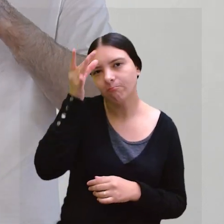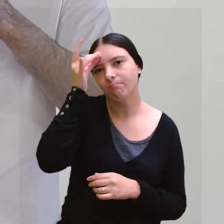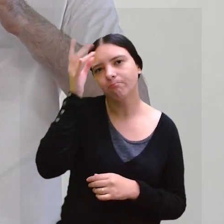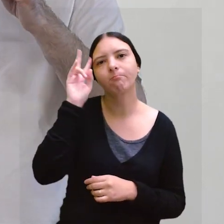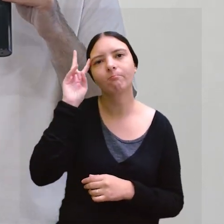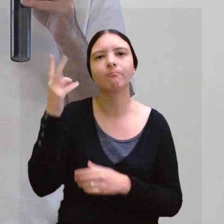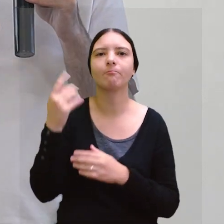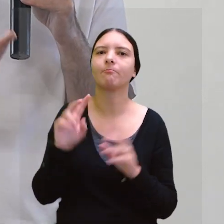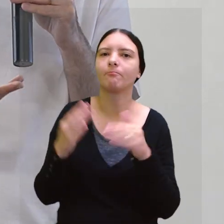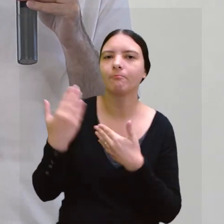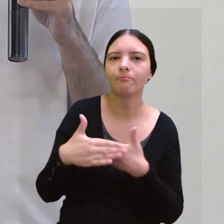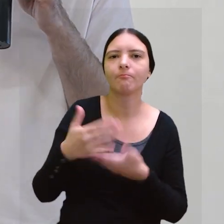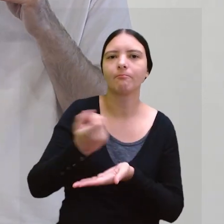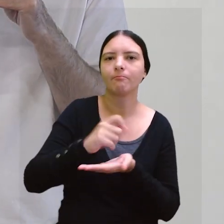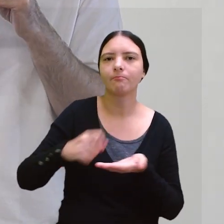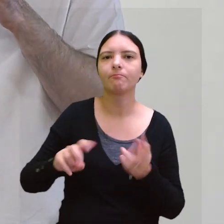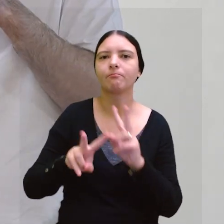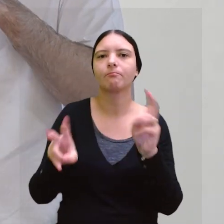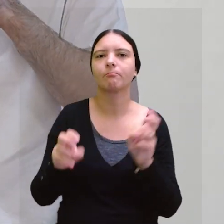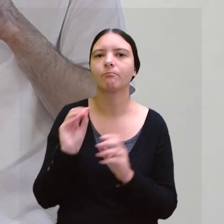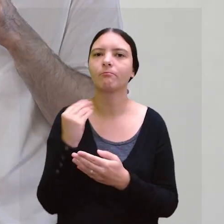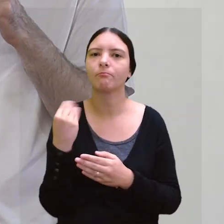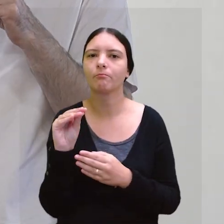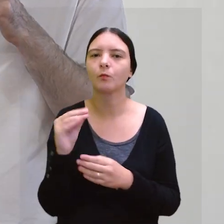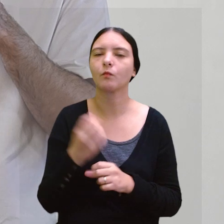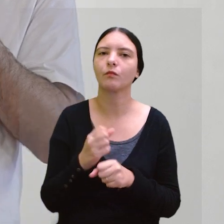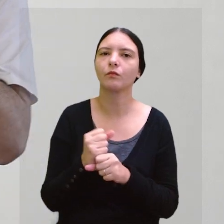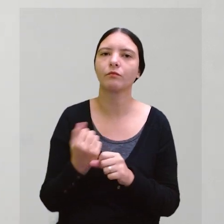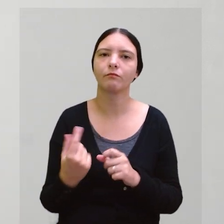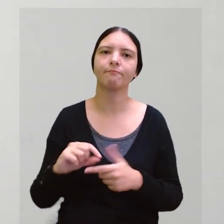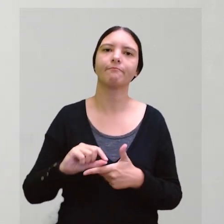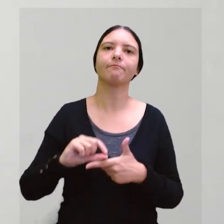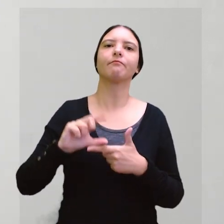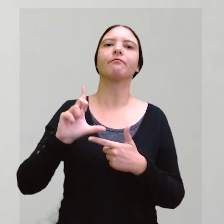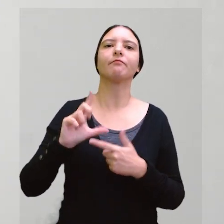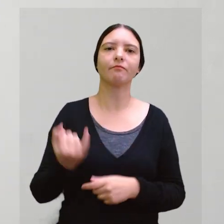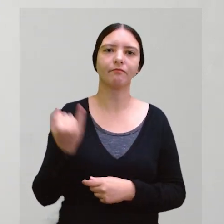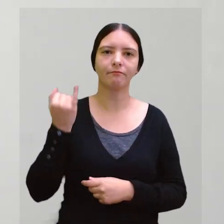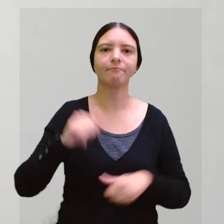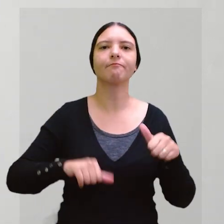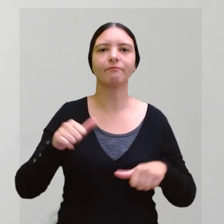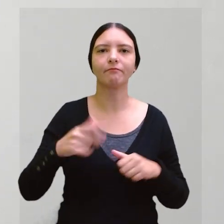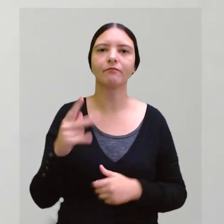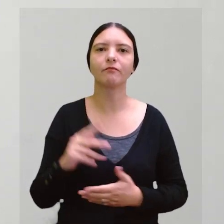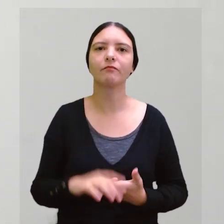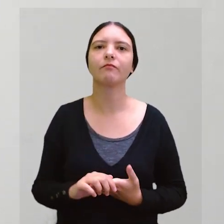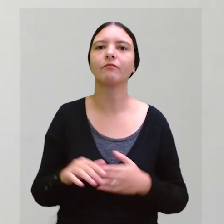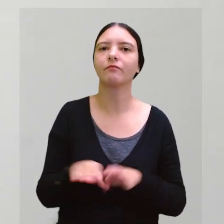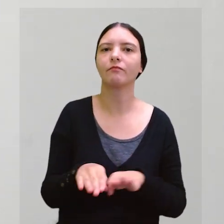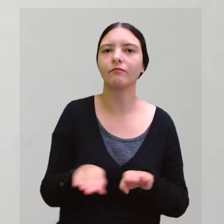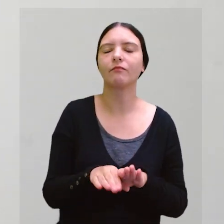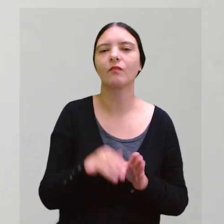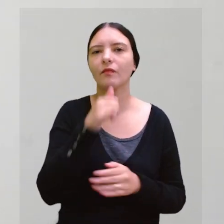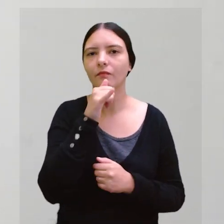esses textos na prova, isso, regra geral, faz sua nota subir. Isso é importante para a sua avaliação. Tá? Então, tem uma